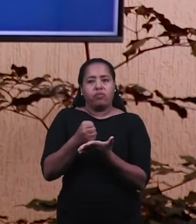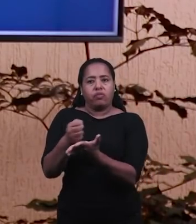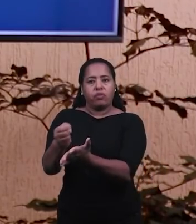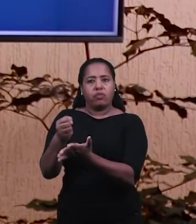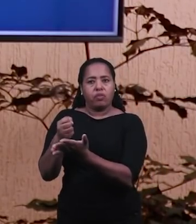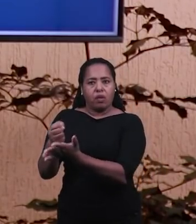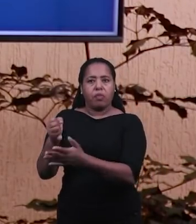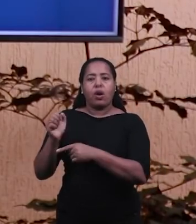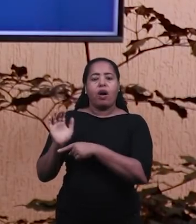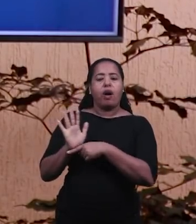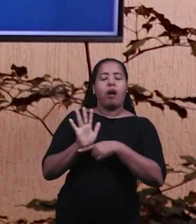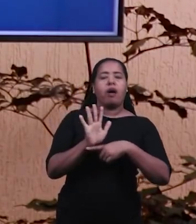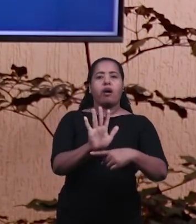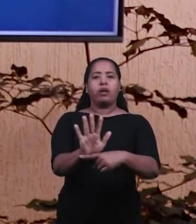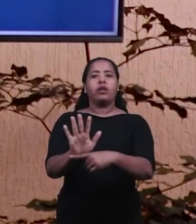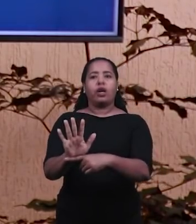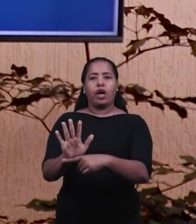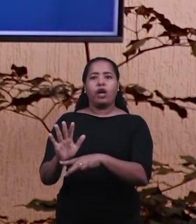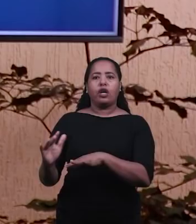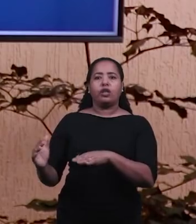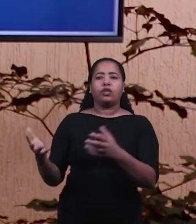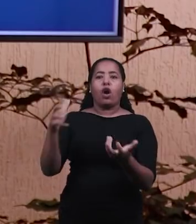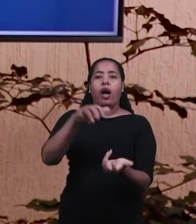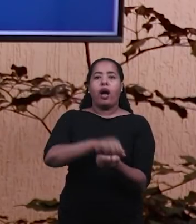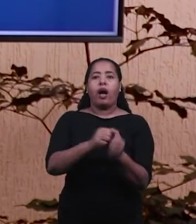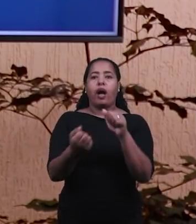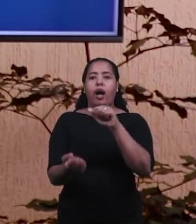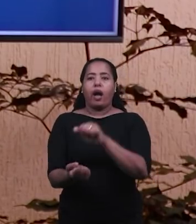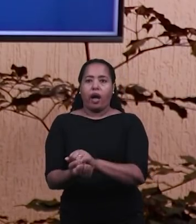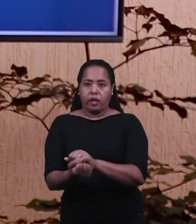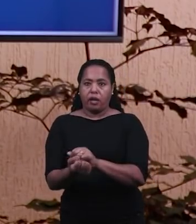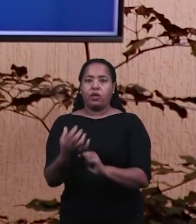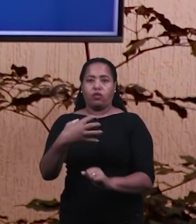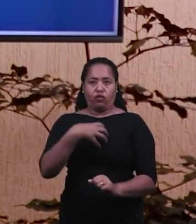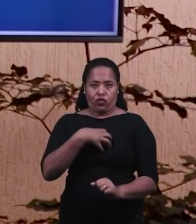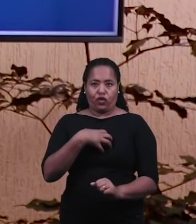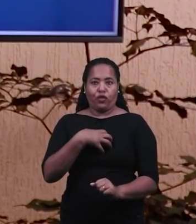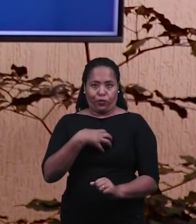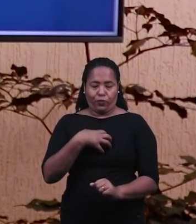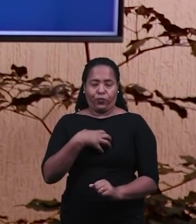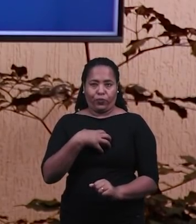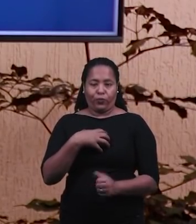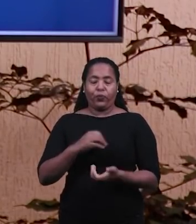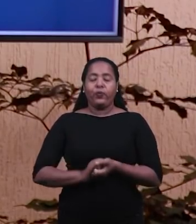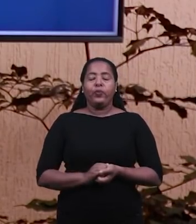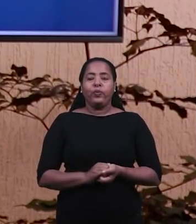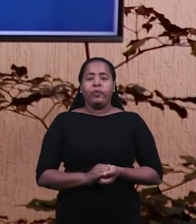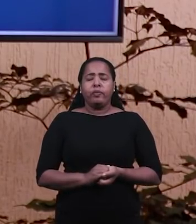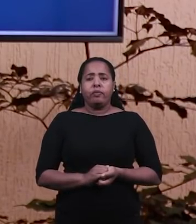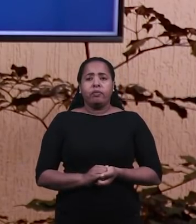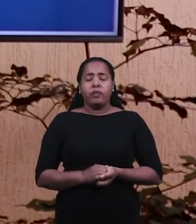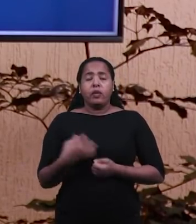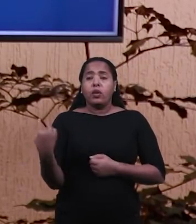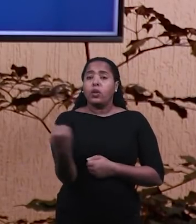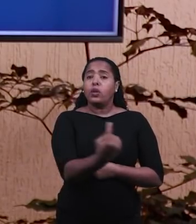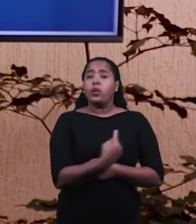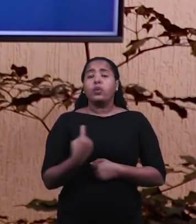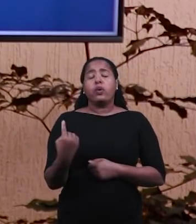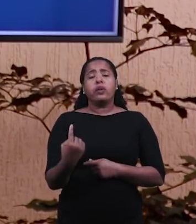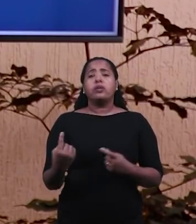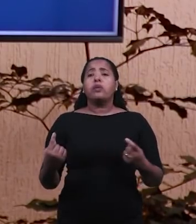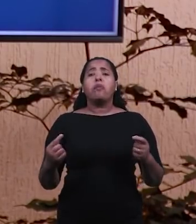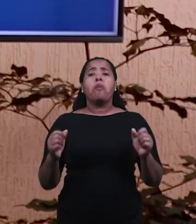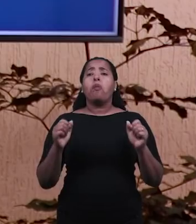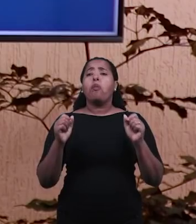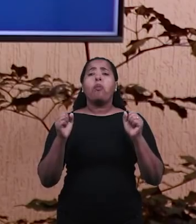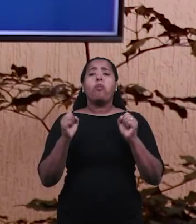para ajudá-la a se adaptar a esse jeito de ser, né? E o que nós podemos fazer por essa